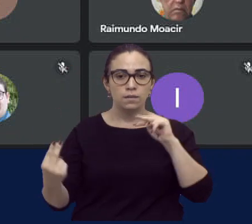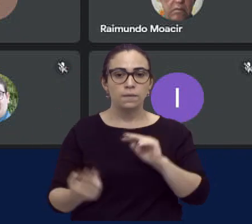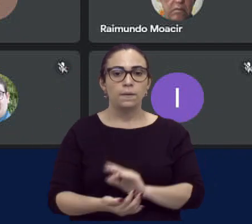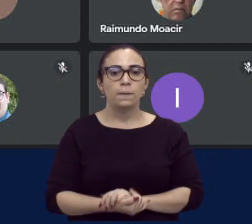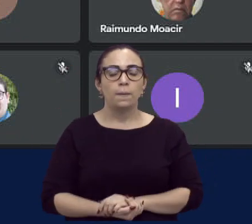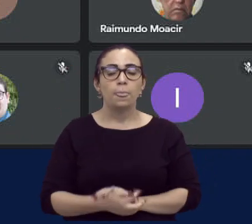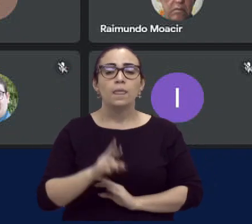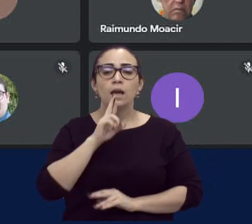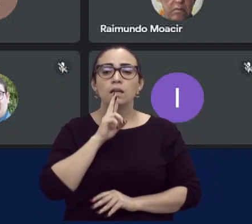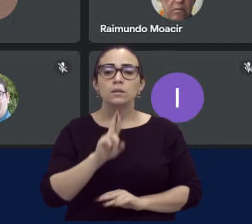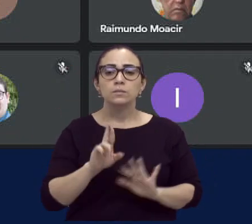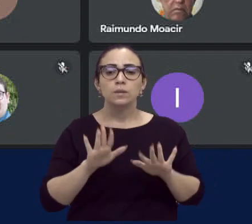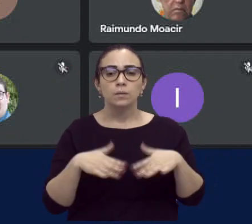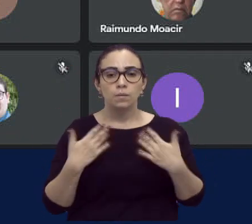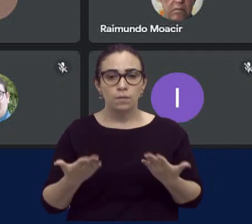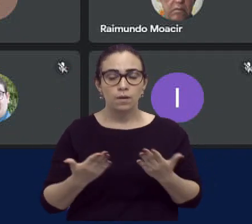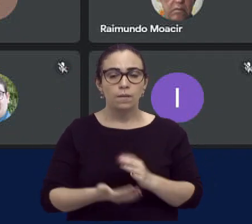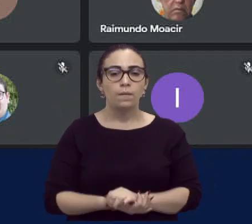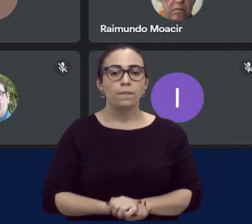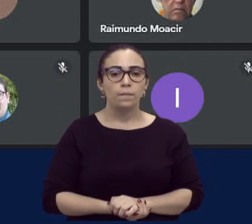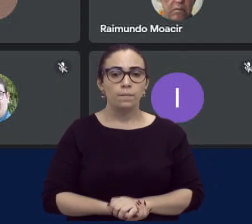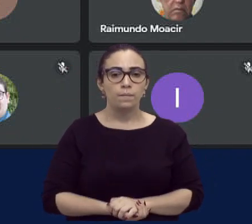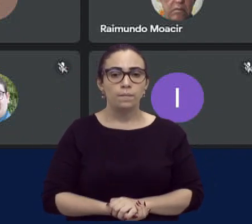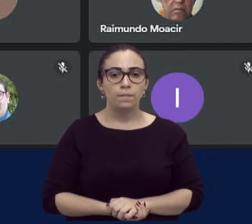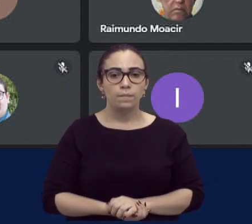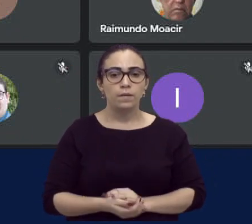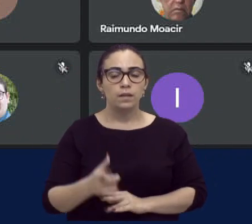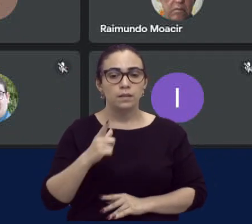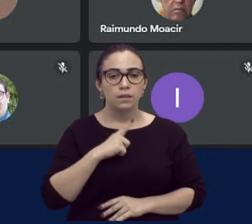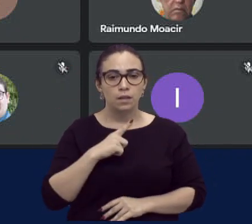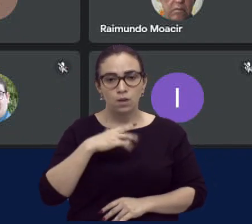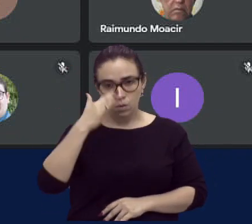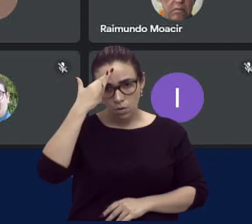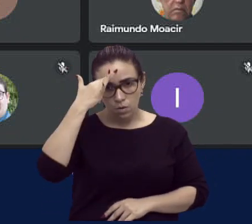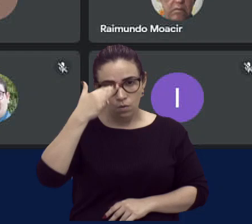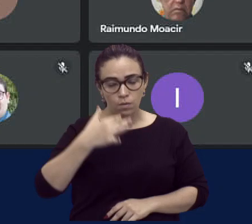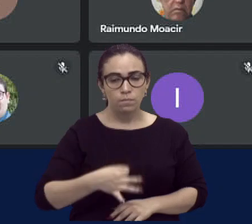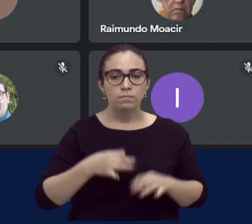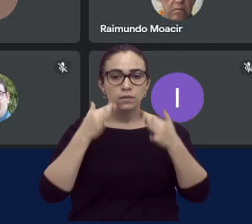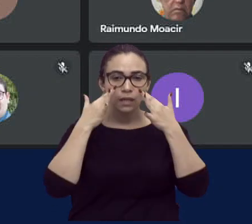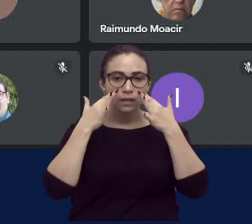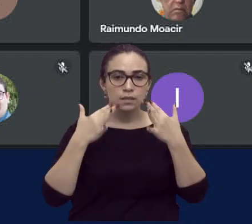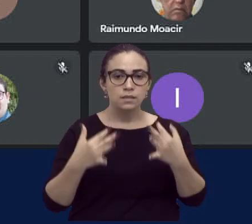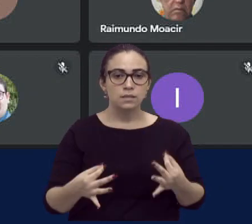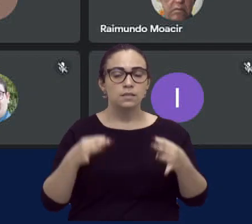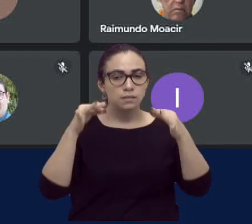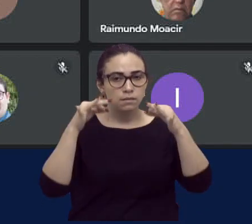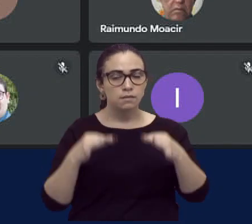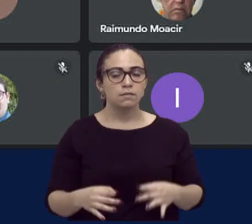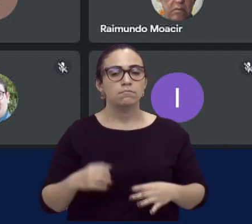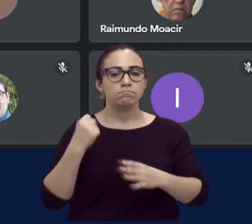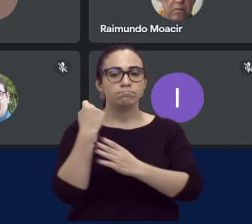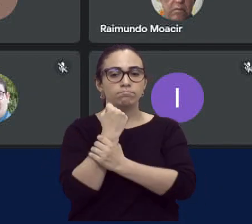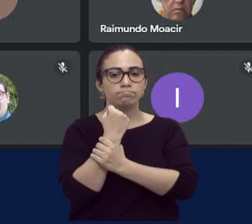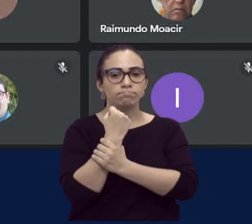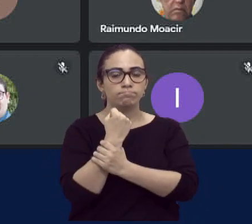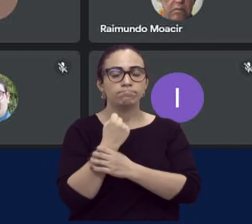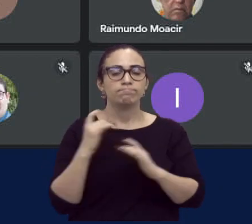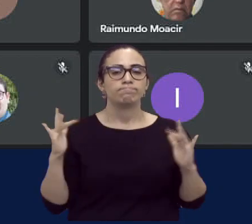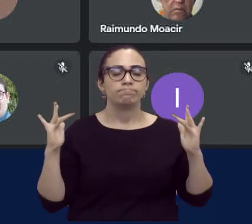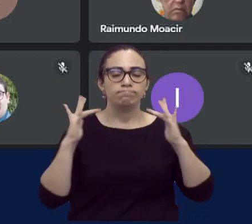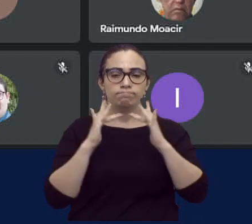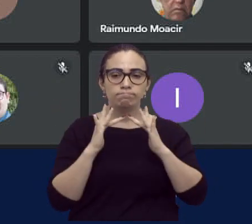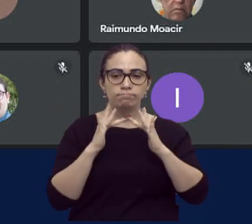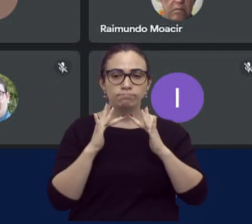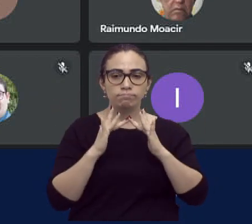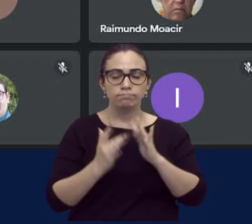né, atende necessidades como compreensão, atenção, certeza, segurança